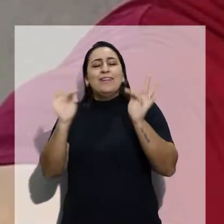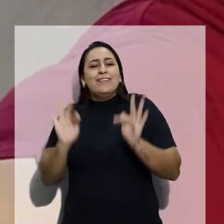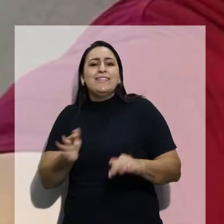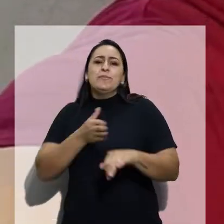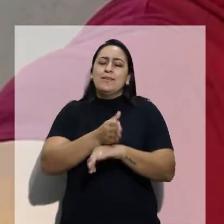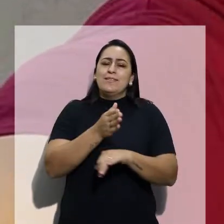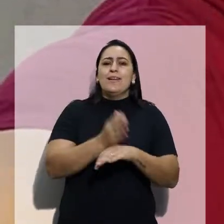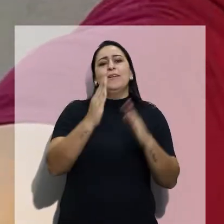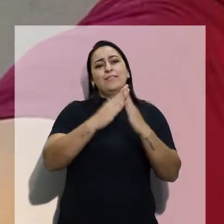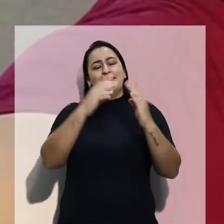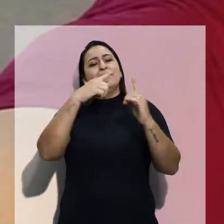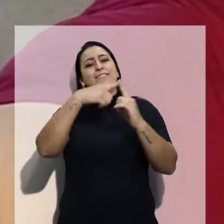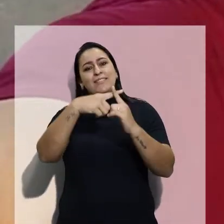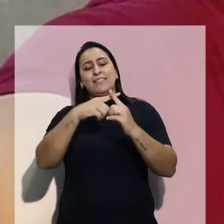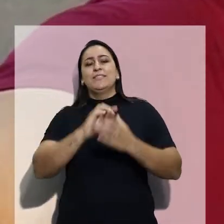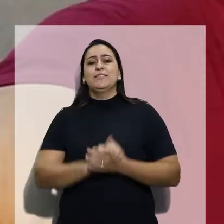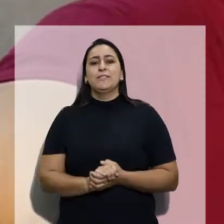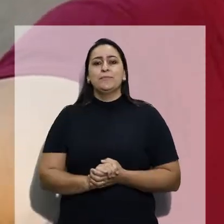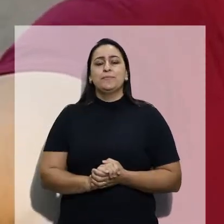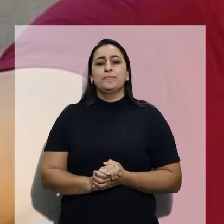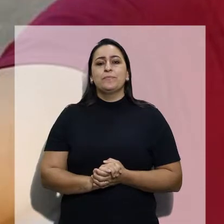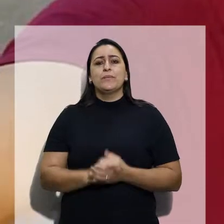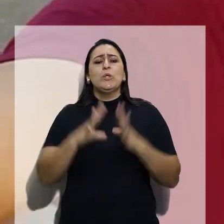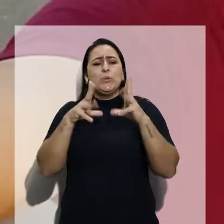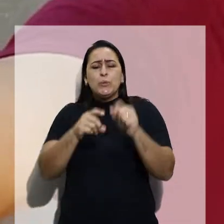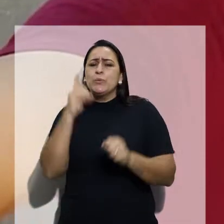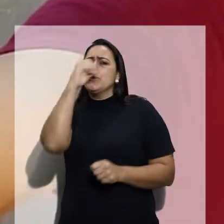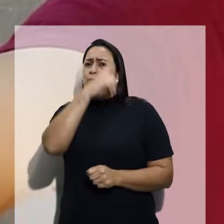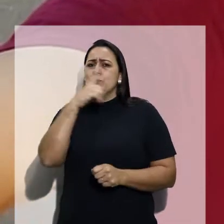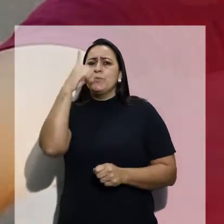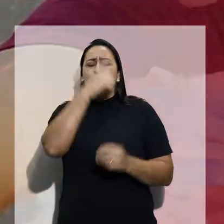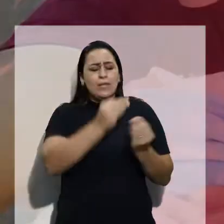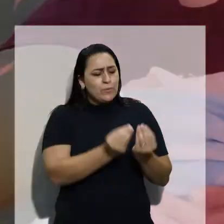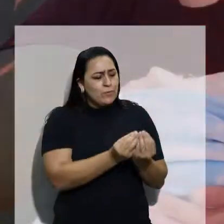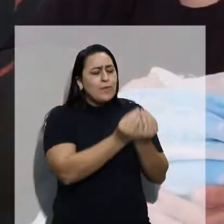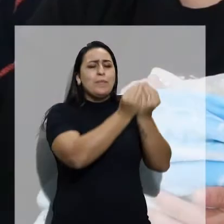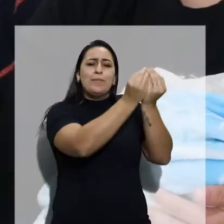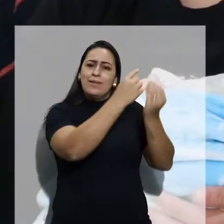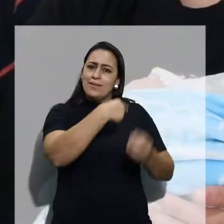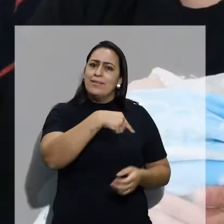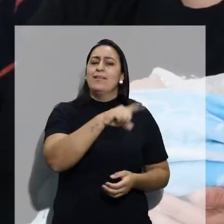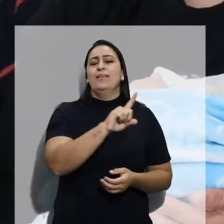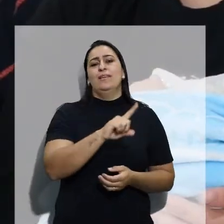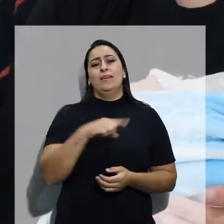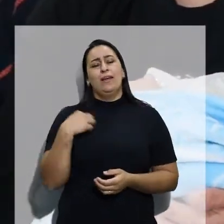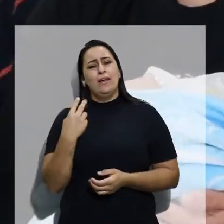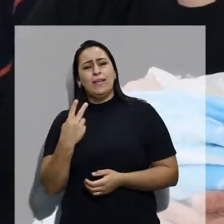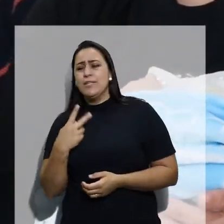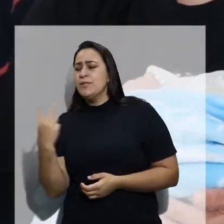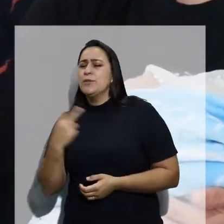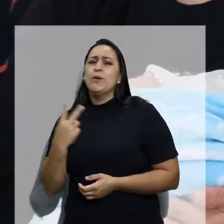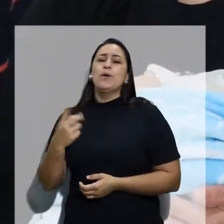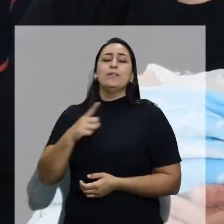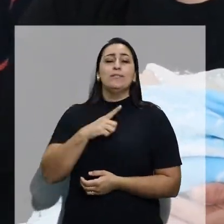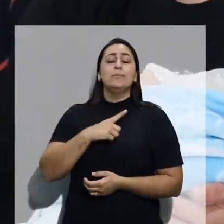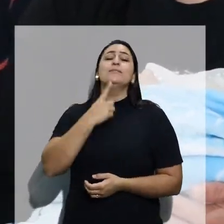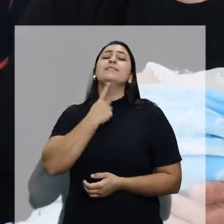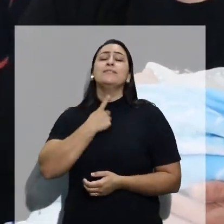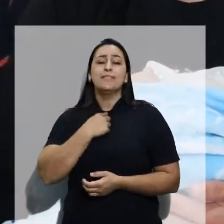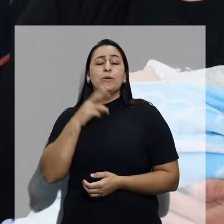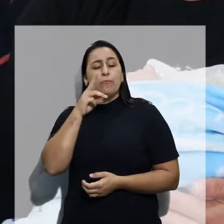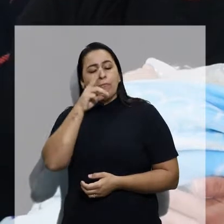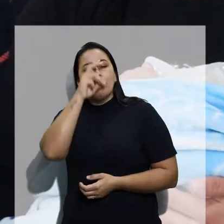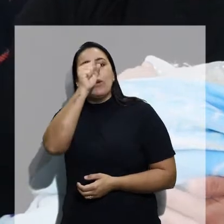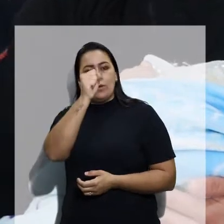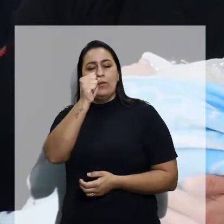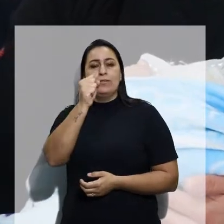participávamos da igreja, na missa, todos os domingos. E a gente tinha um sonho muito grande, muito forte